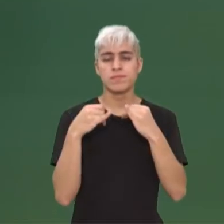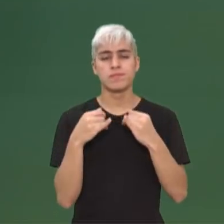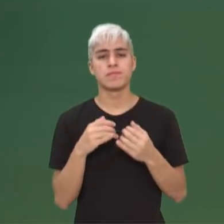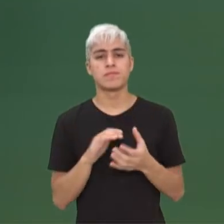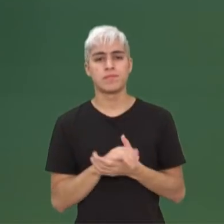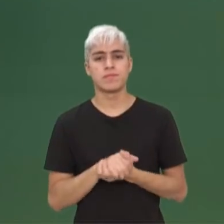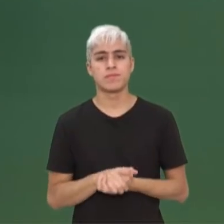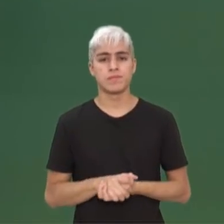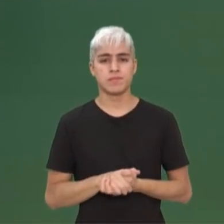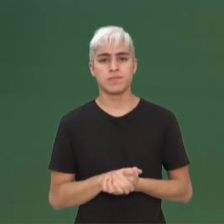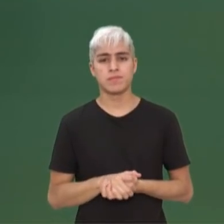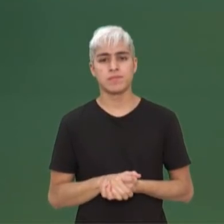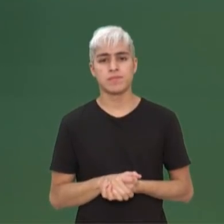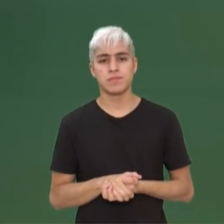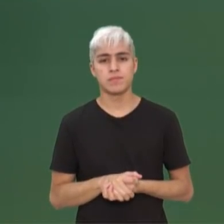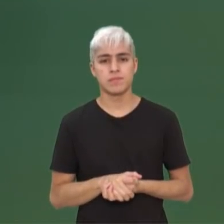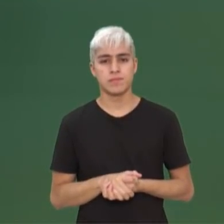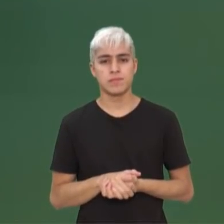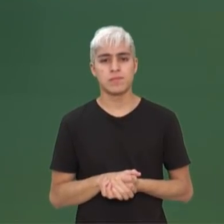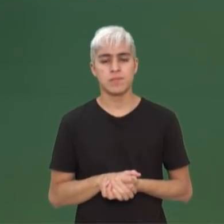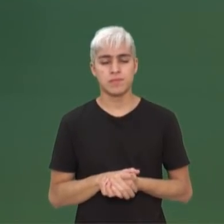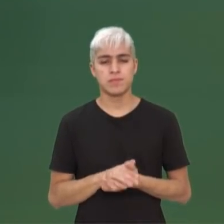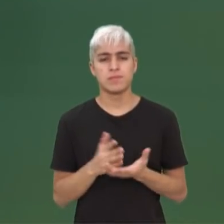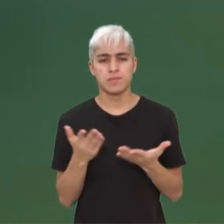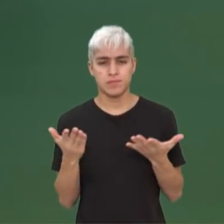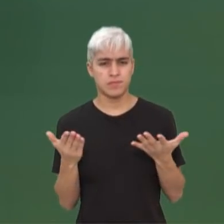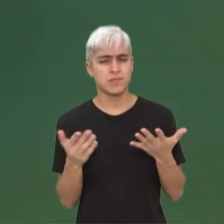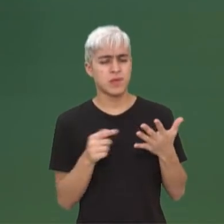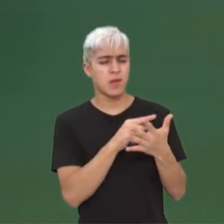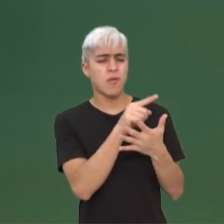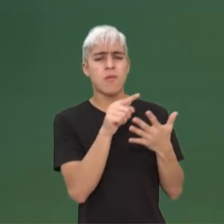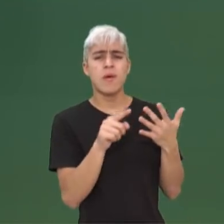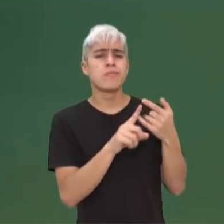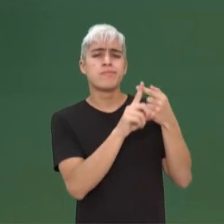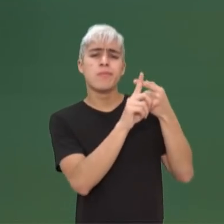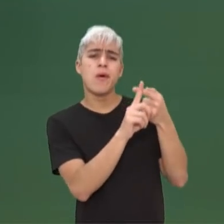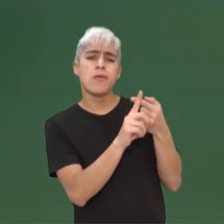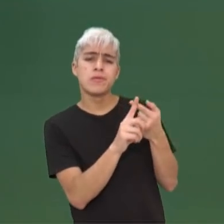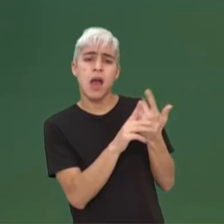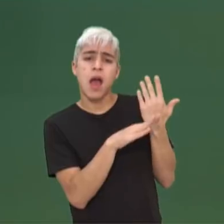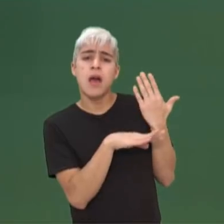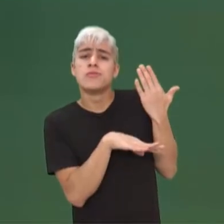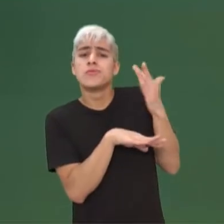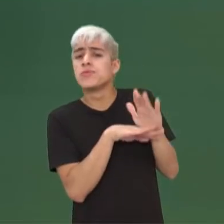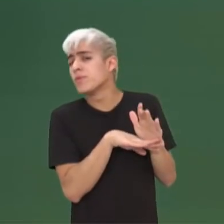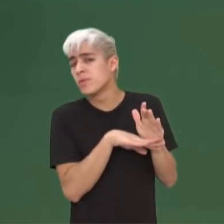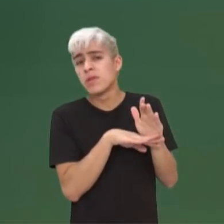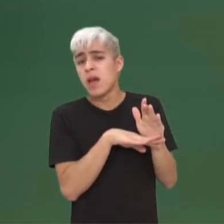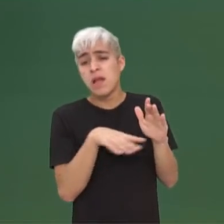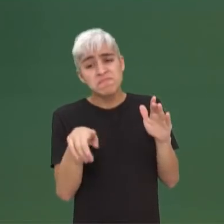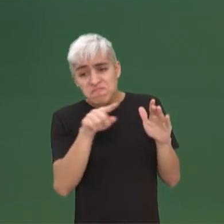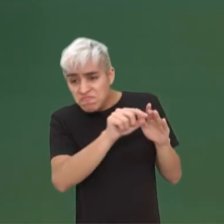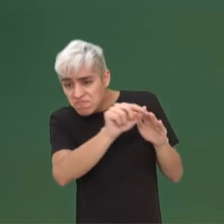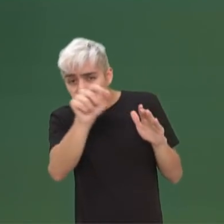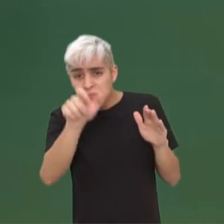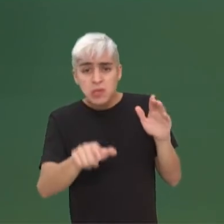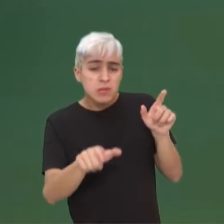nossos músculos. E quais são os benefícios aí para as pessoas assim que praticam